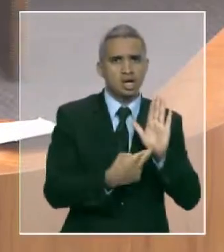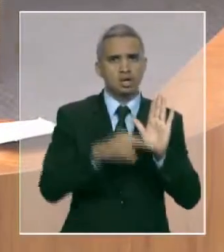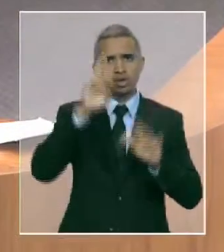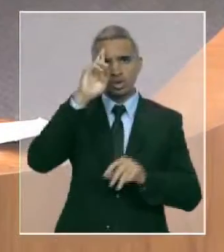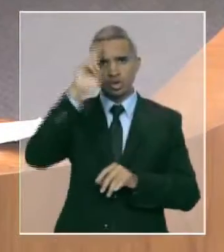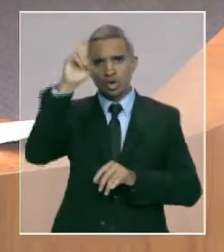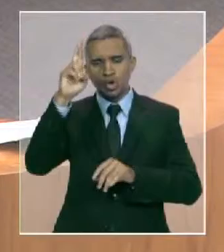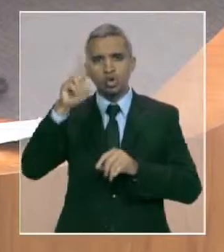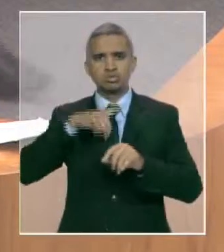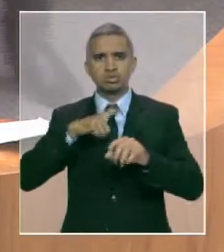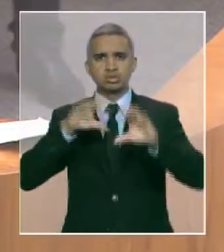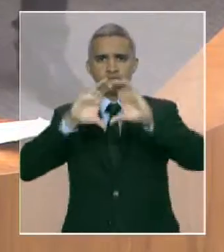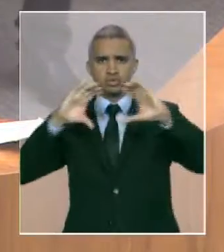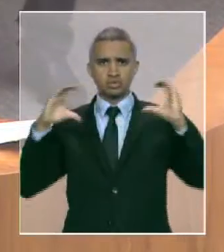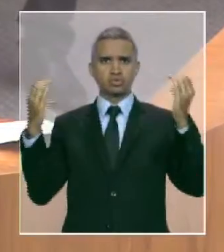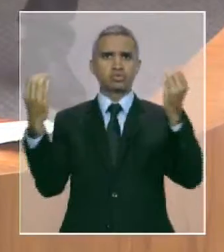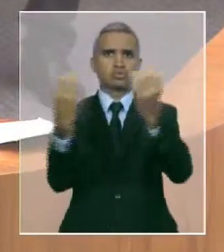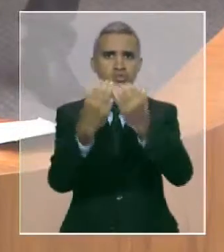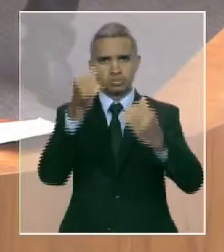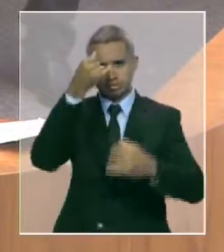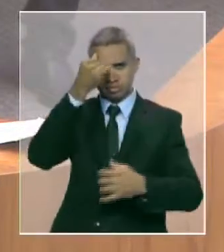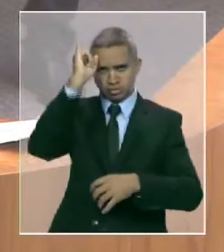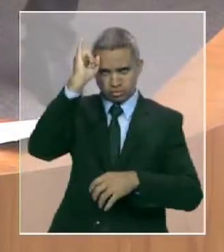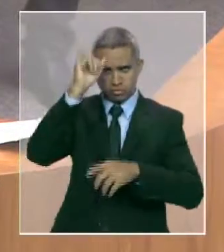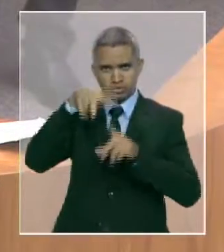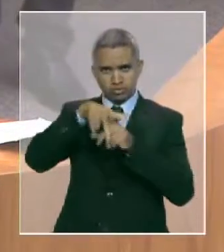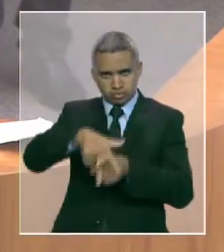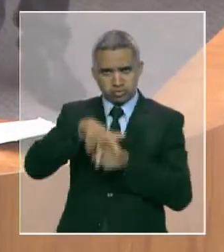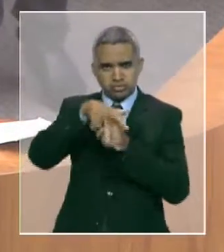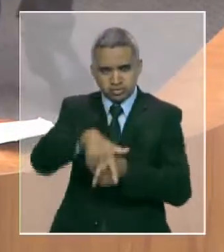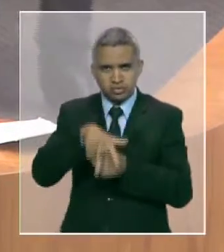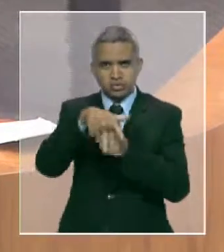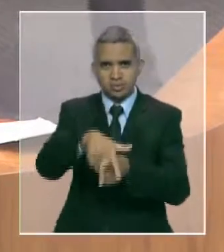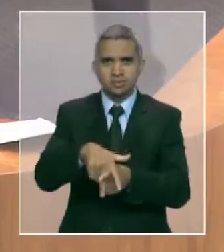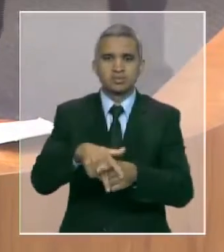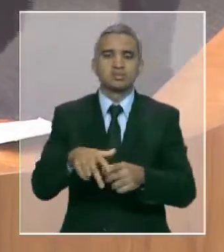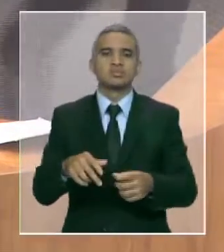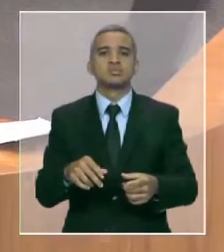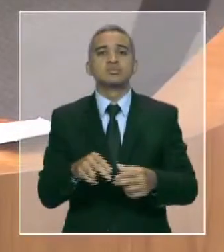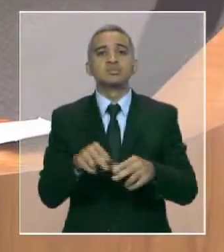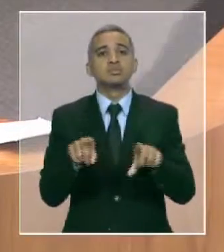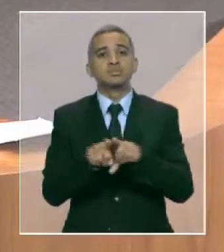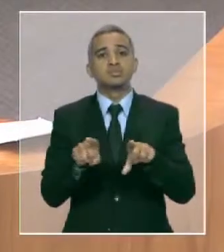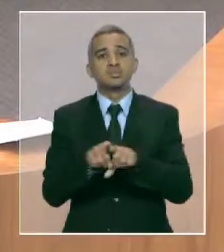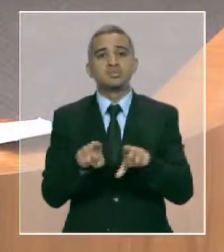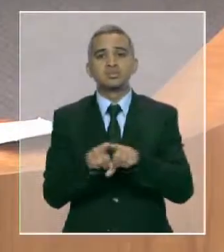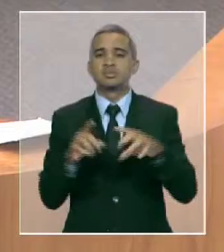parque de vaquejada, vaqueiros, enfim, até o do curralheiro, para que esteja